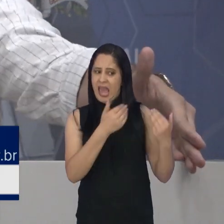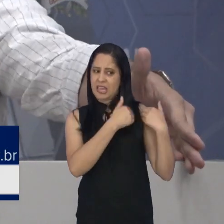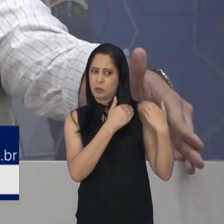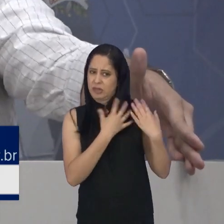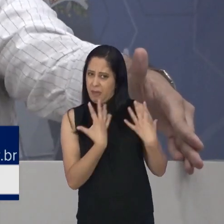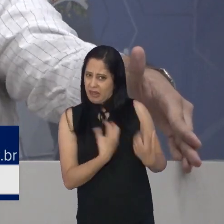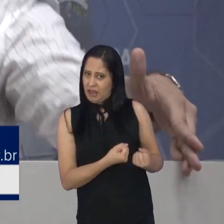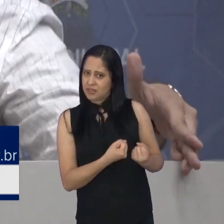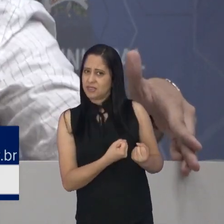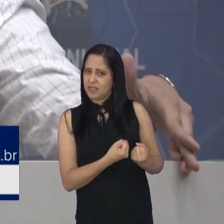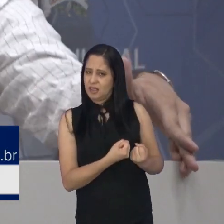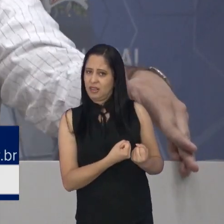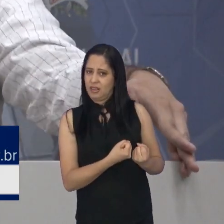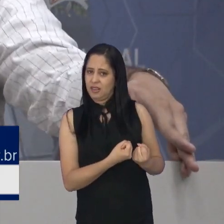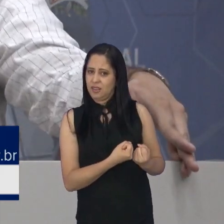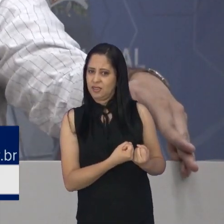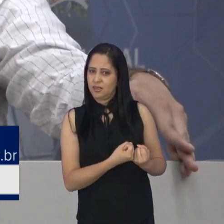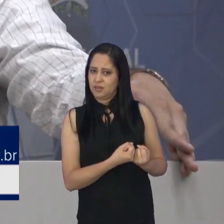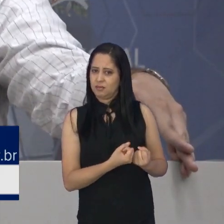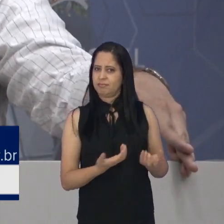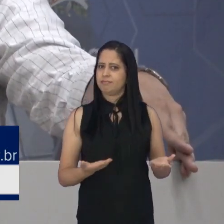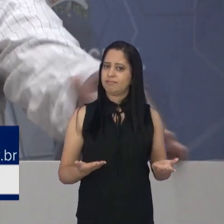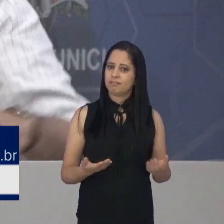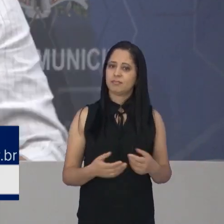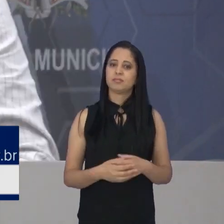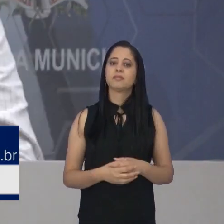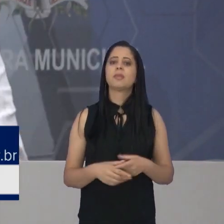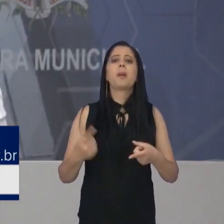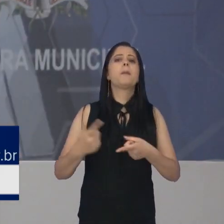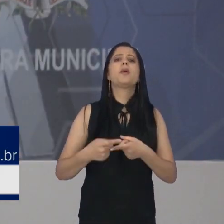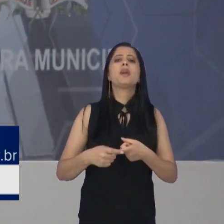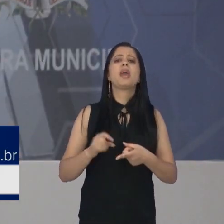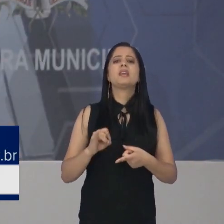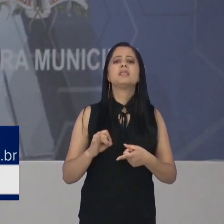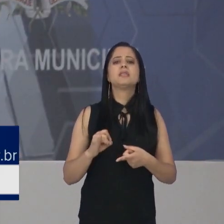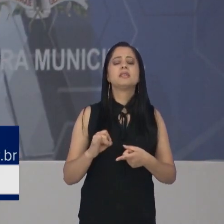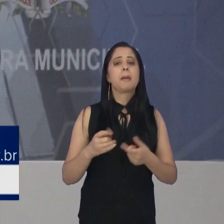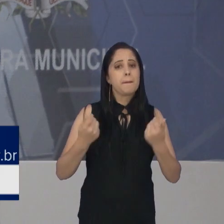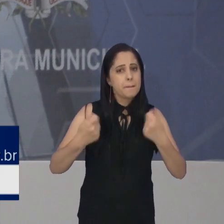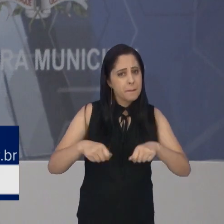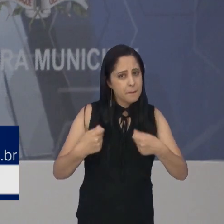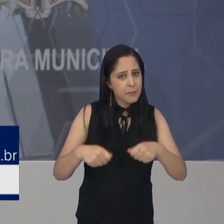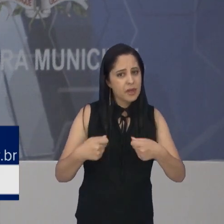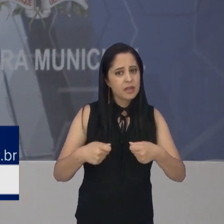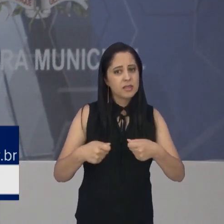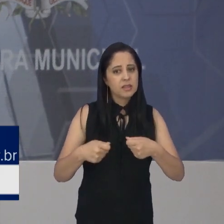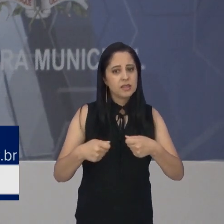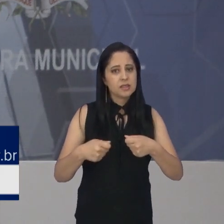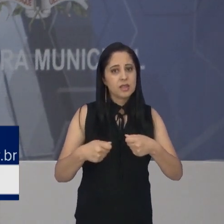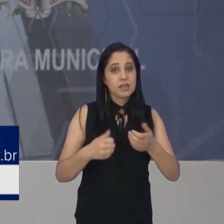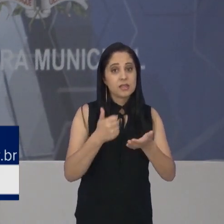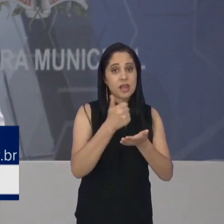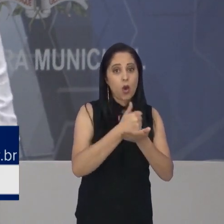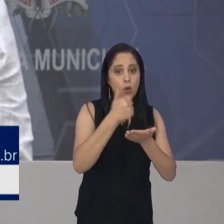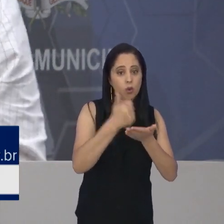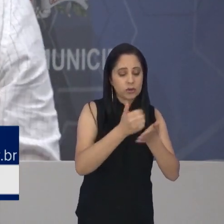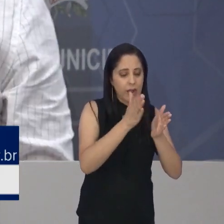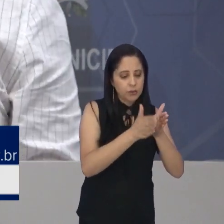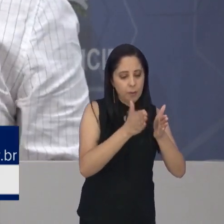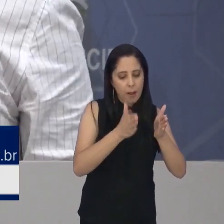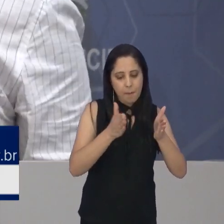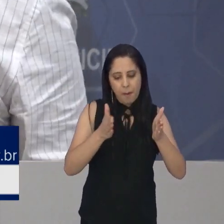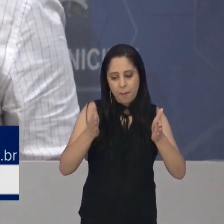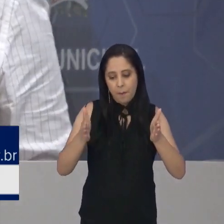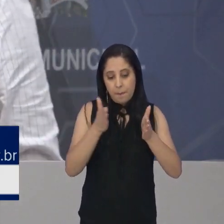irresponsabilidade administrativa da gestão? Porque se nós estamos precisando fazer uma prorrogação